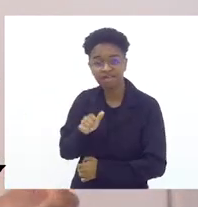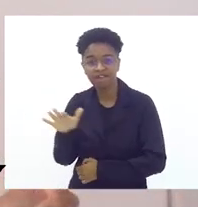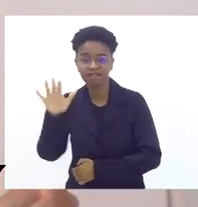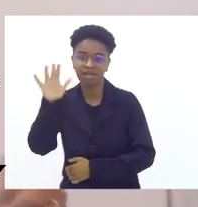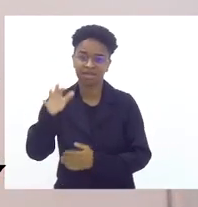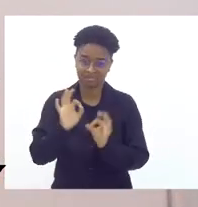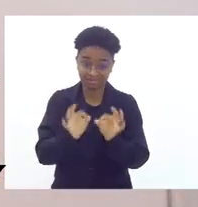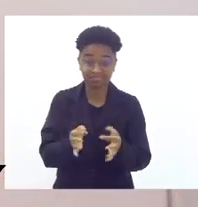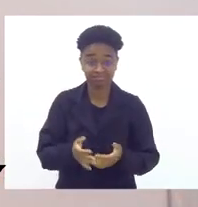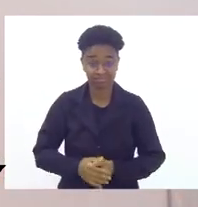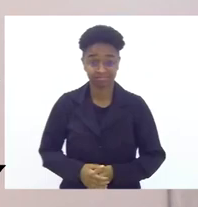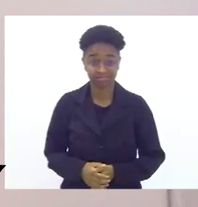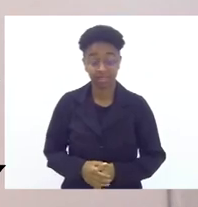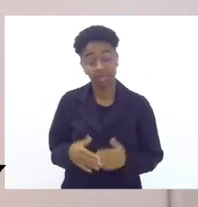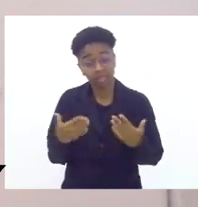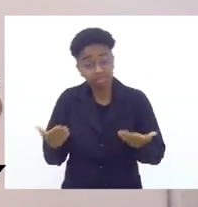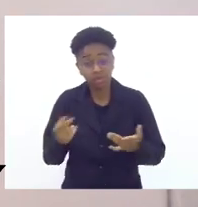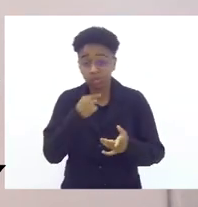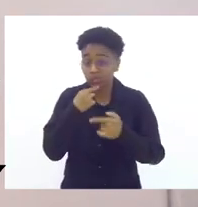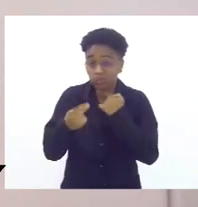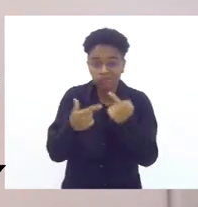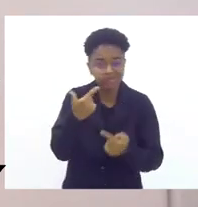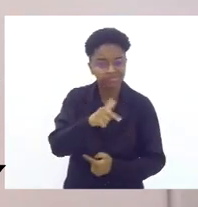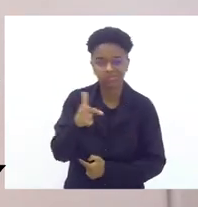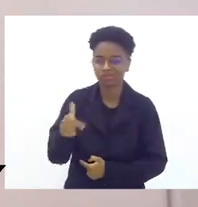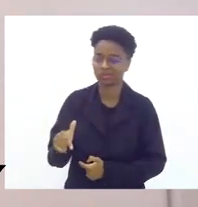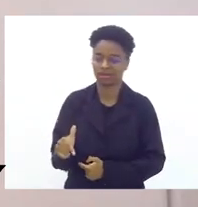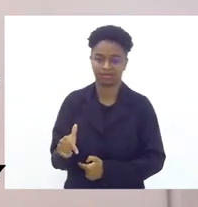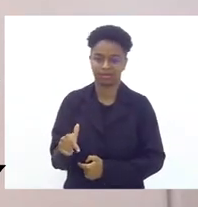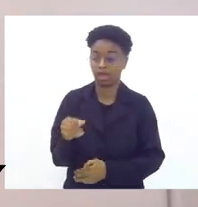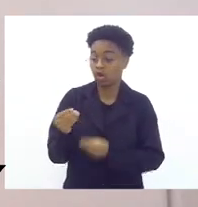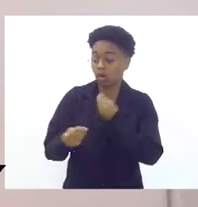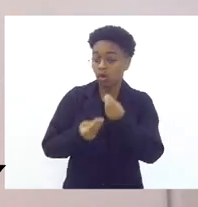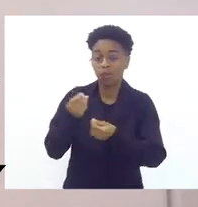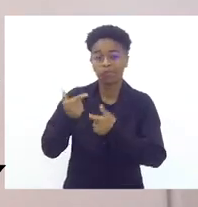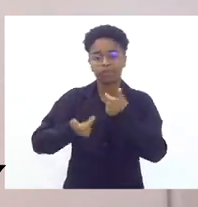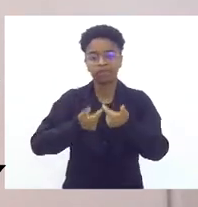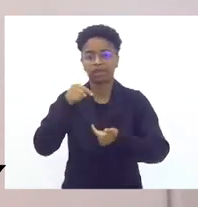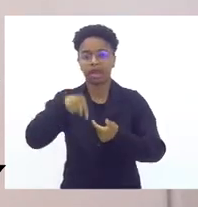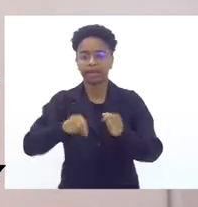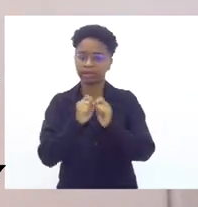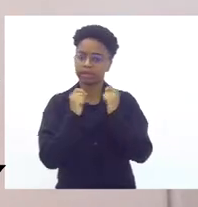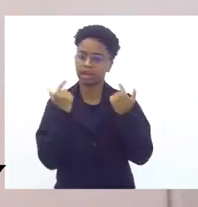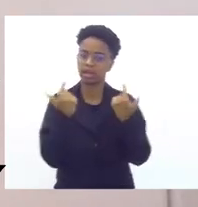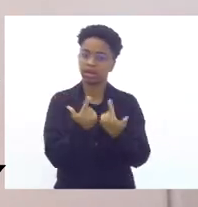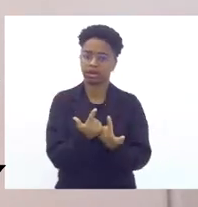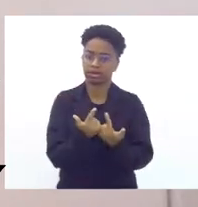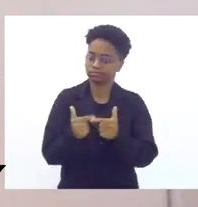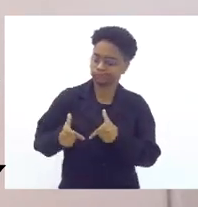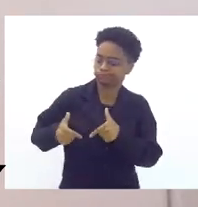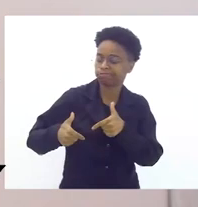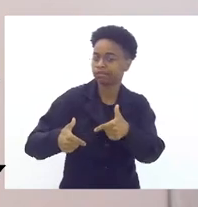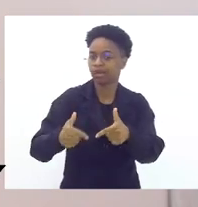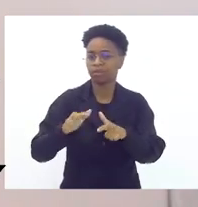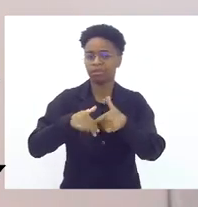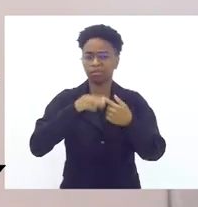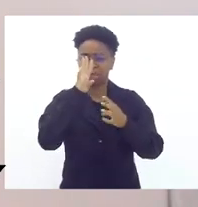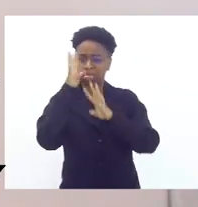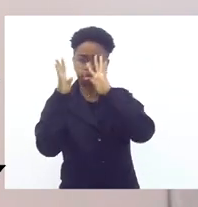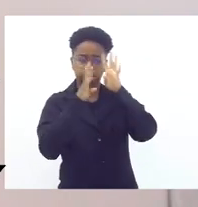é mesmo Danilo então eu não tenho dúvida do trabalho dessa casa diante de uma